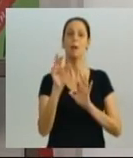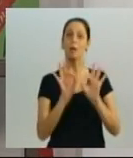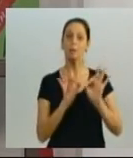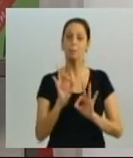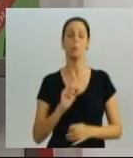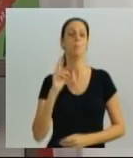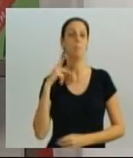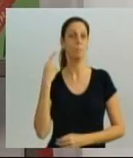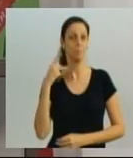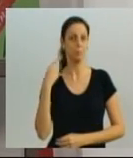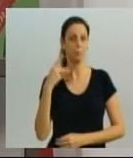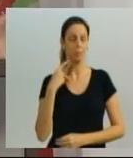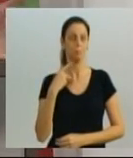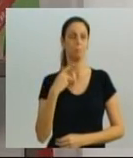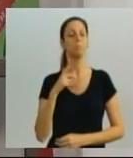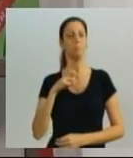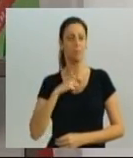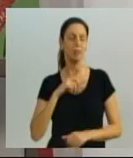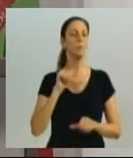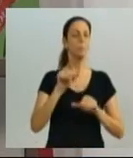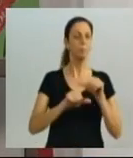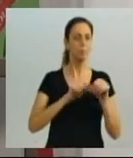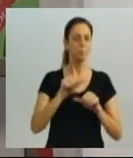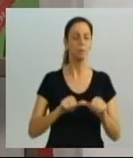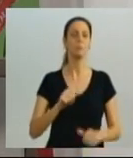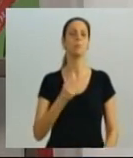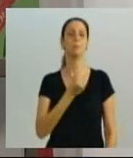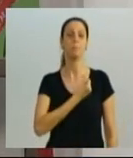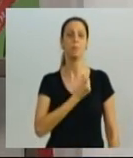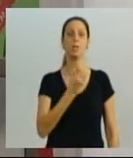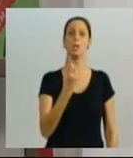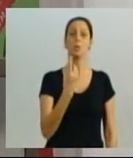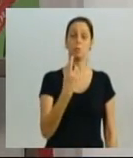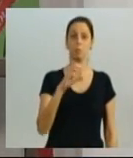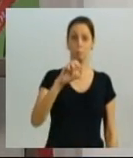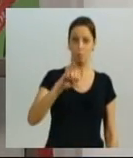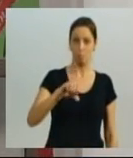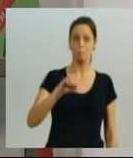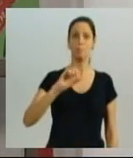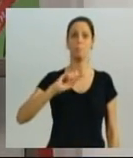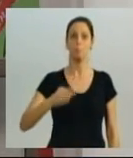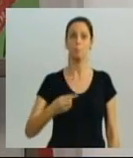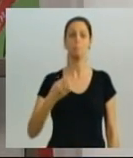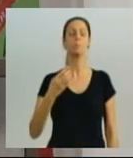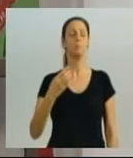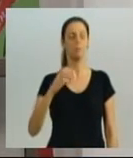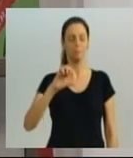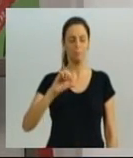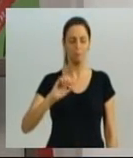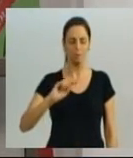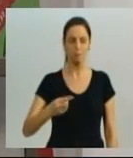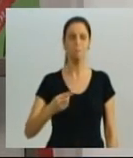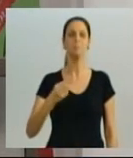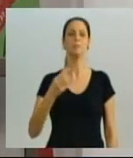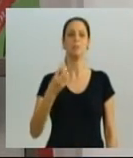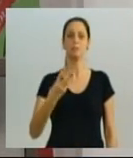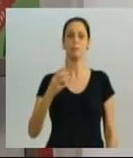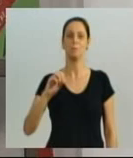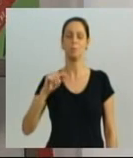política, que trouxe algumas alterações à lei 9.504 de 97. Quero pedir ao pessoal da TVL que a partir de agora